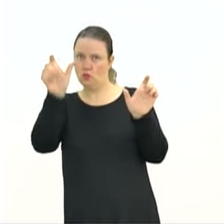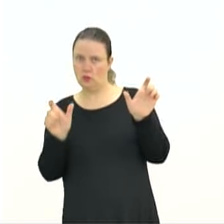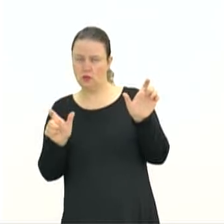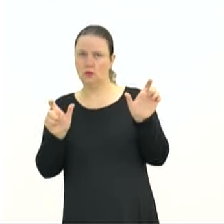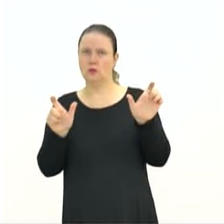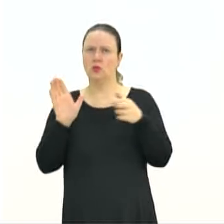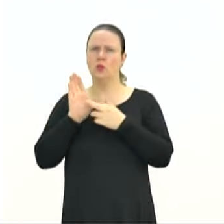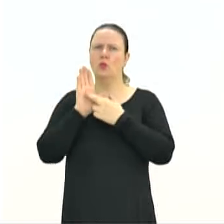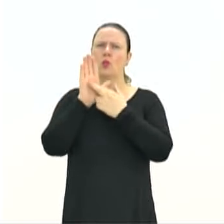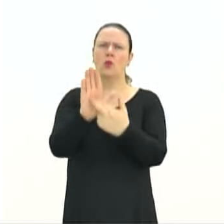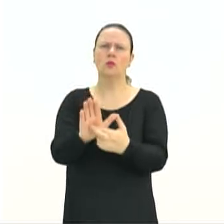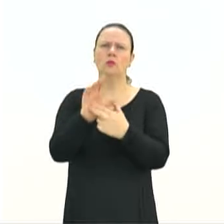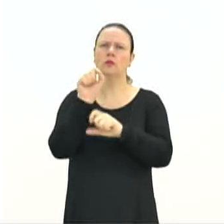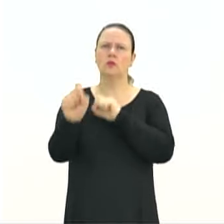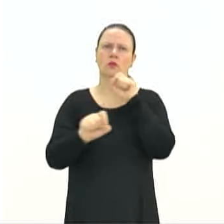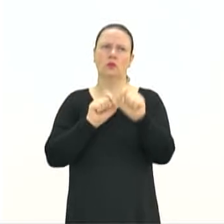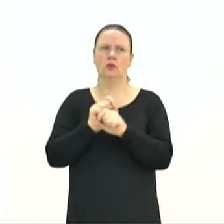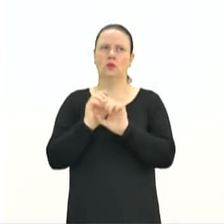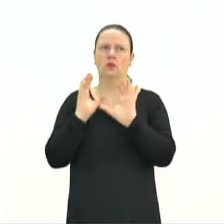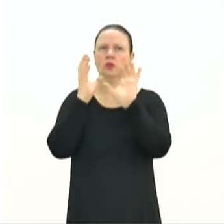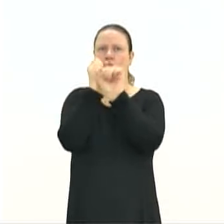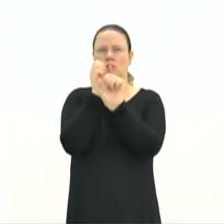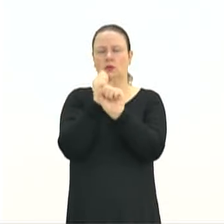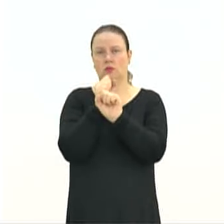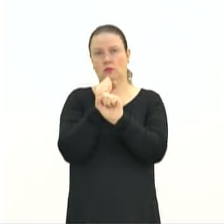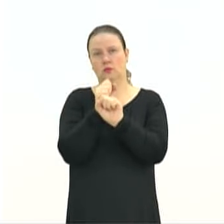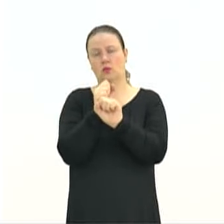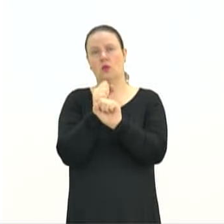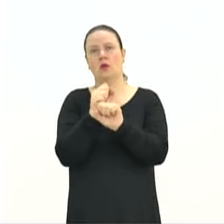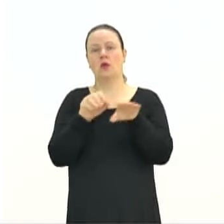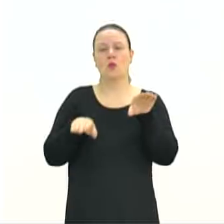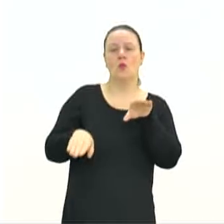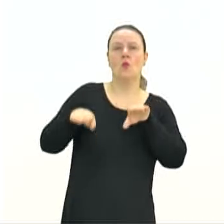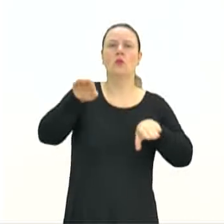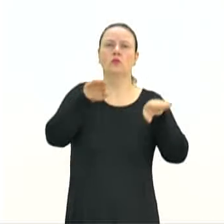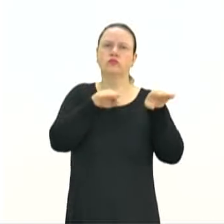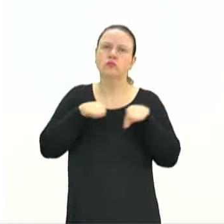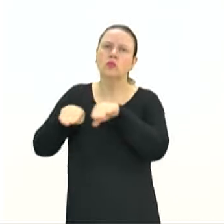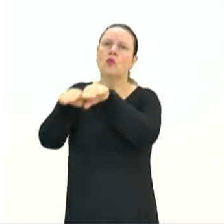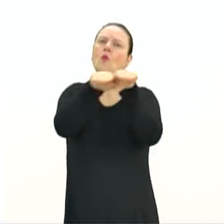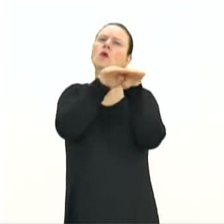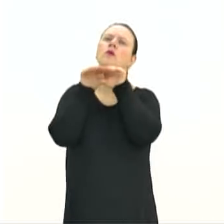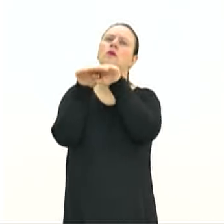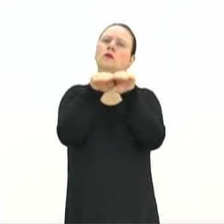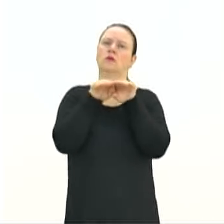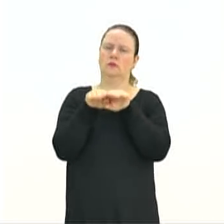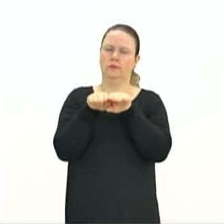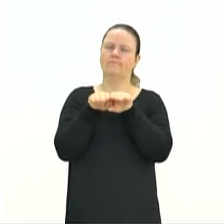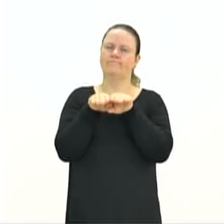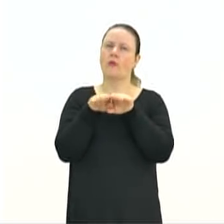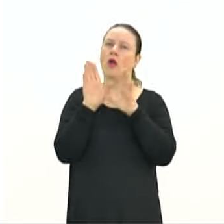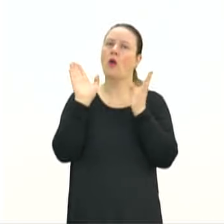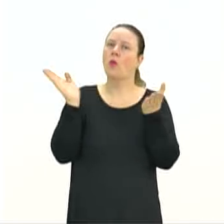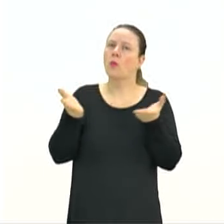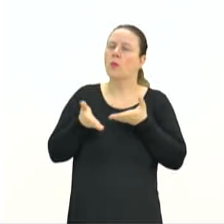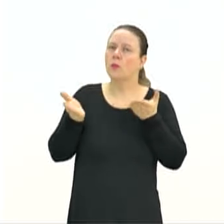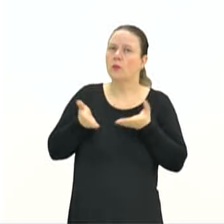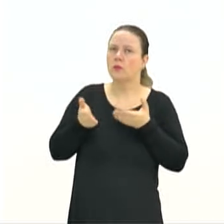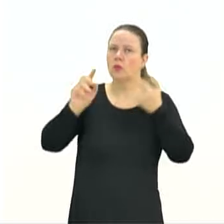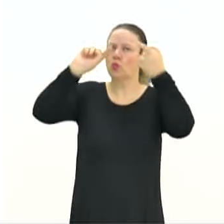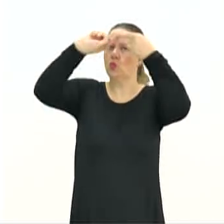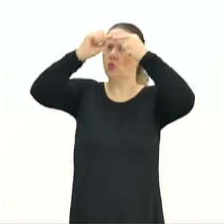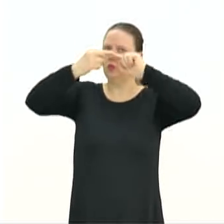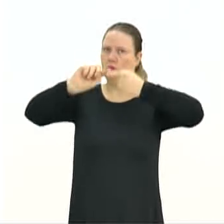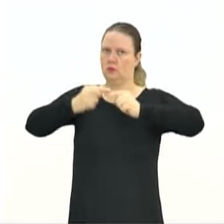número relativo de indivíduos de cada nível, numa situação de equilíbrio ecológico. Relacione as cadeias alimentares da coluna da esquerda com